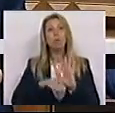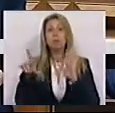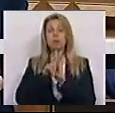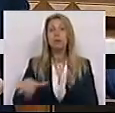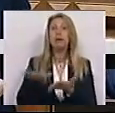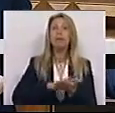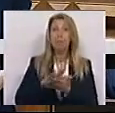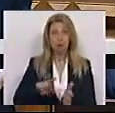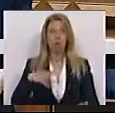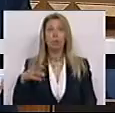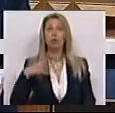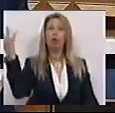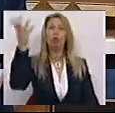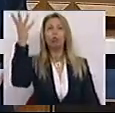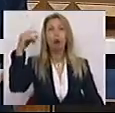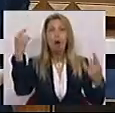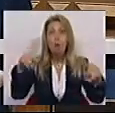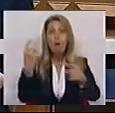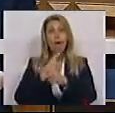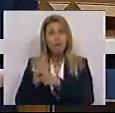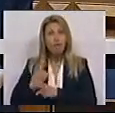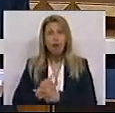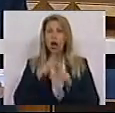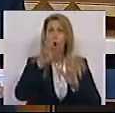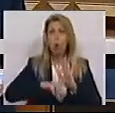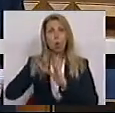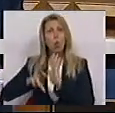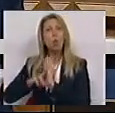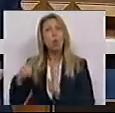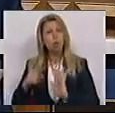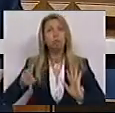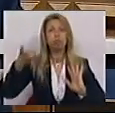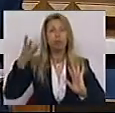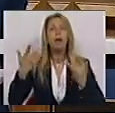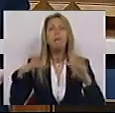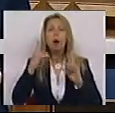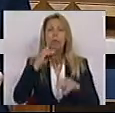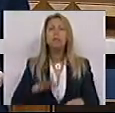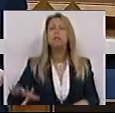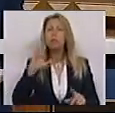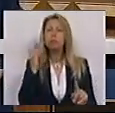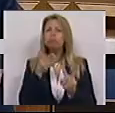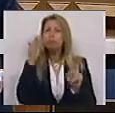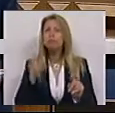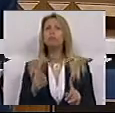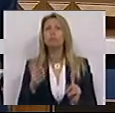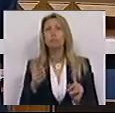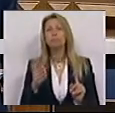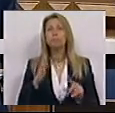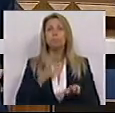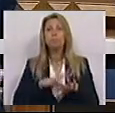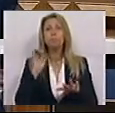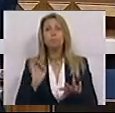Bases do Património Cultural. Houve várias regulamentações, mas há um caso muito concreto que se prende com